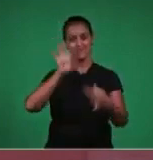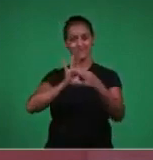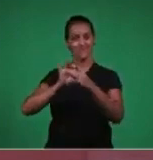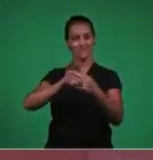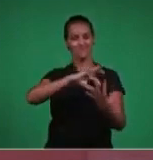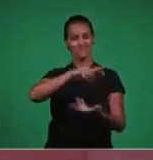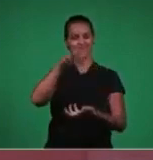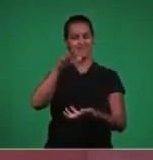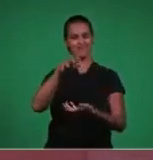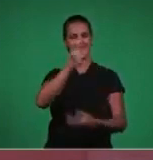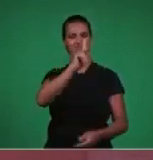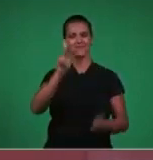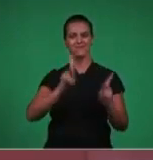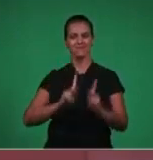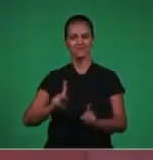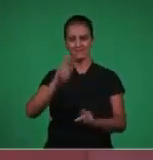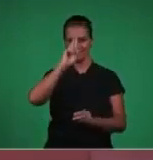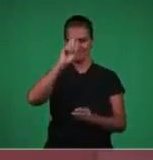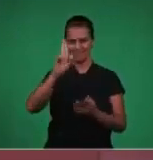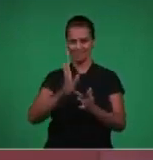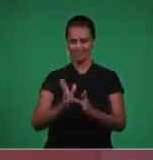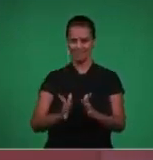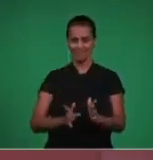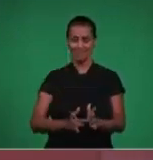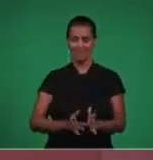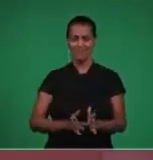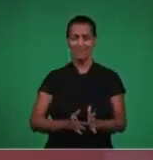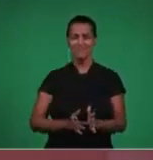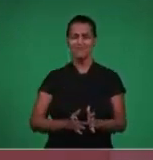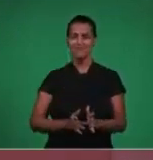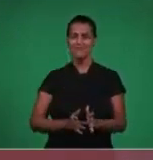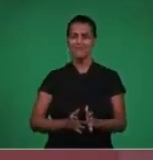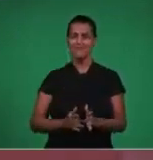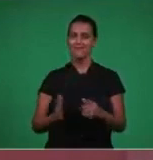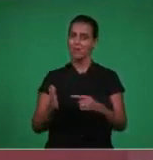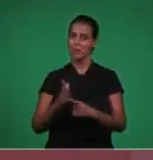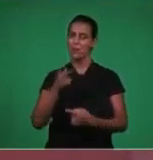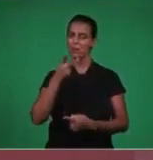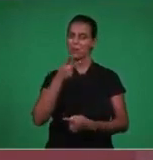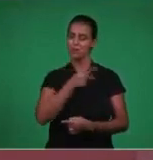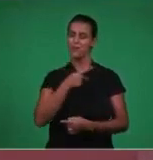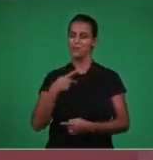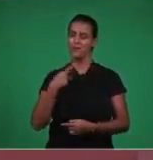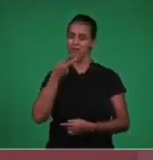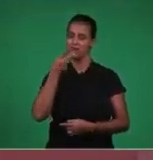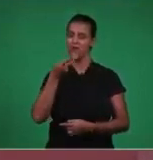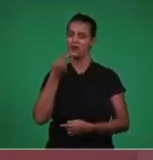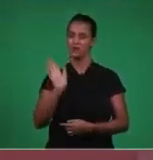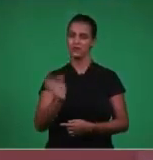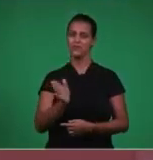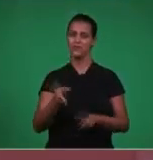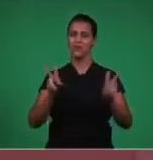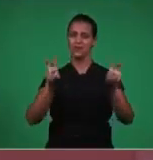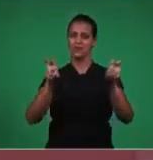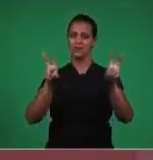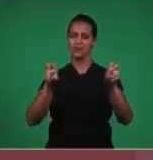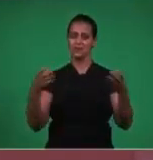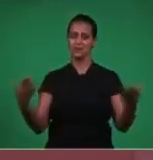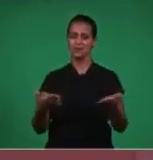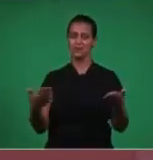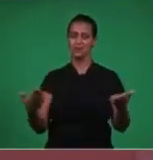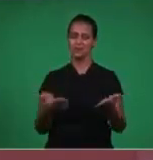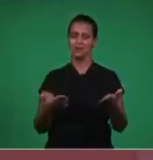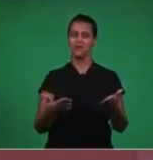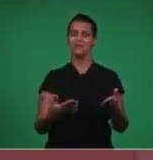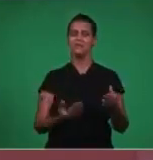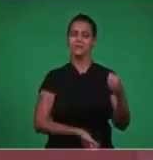Jesus. Conforme mencionado pelo pastor, o tema da nossa aula é criacionismo e evolucionismo.